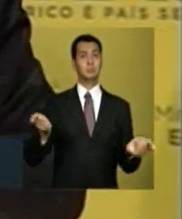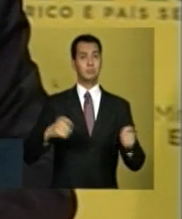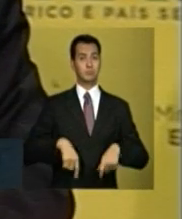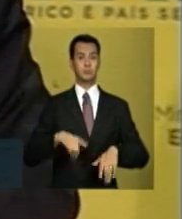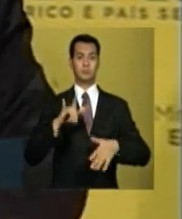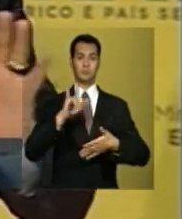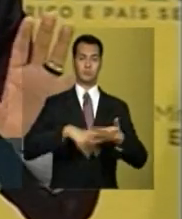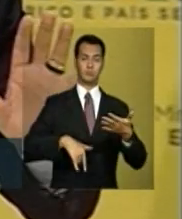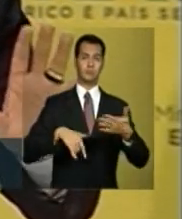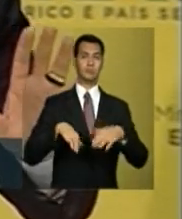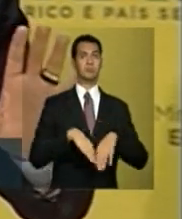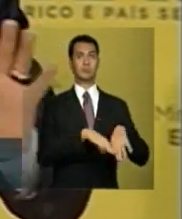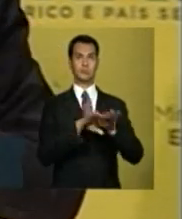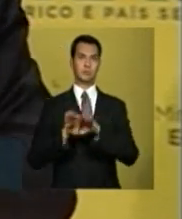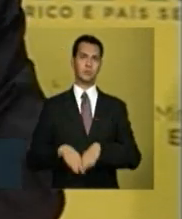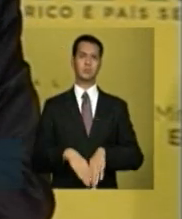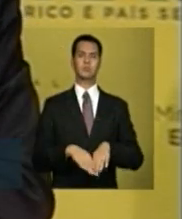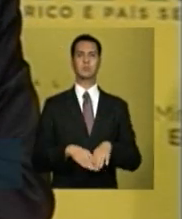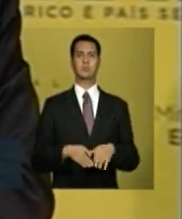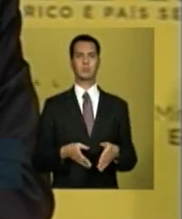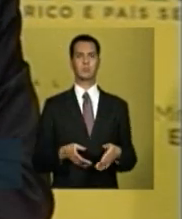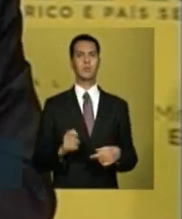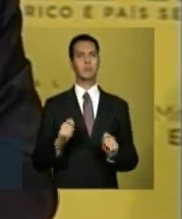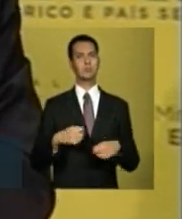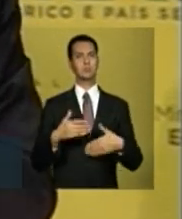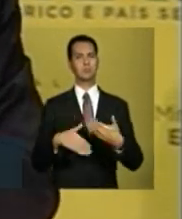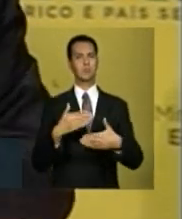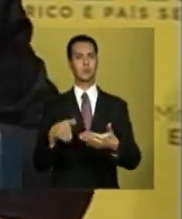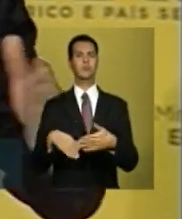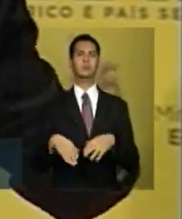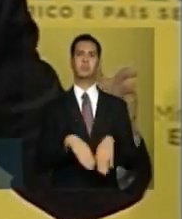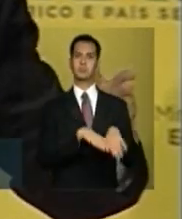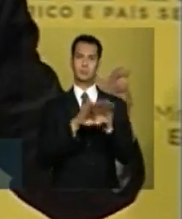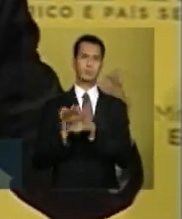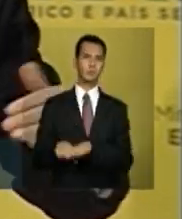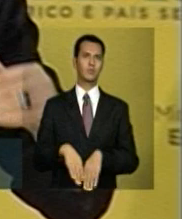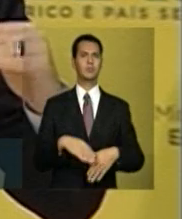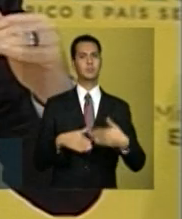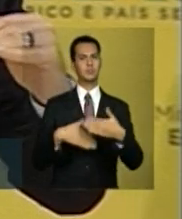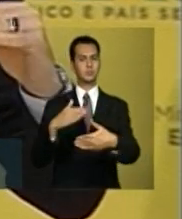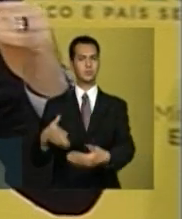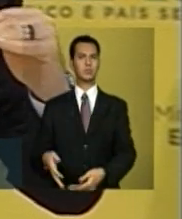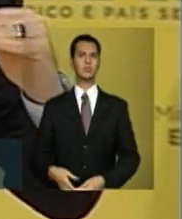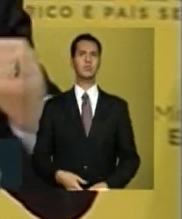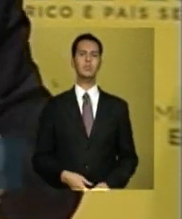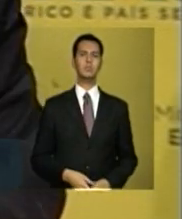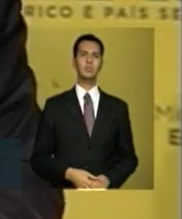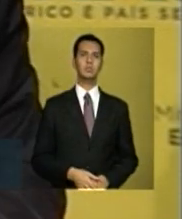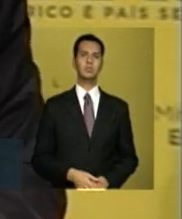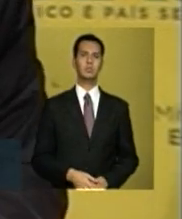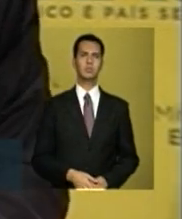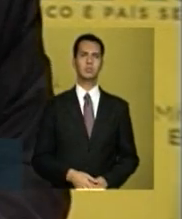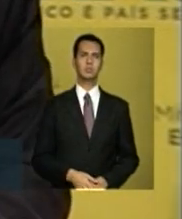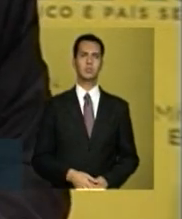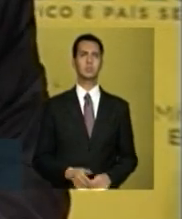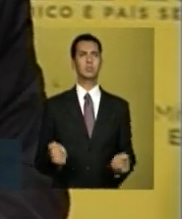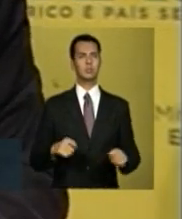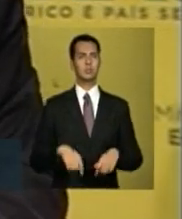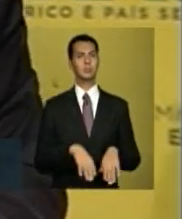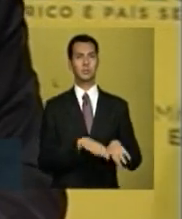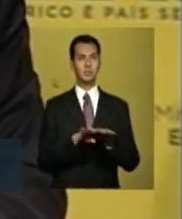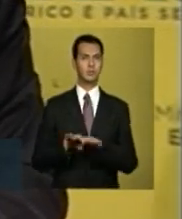comparáveis no tempo que são semelhantes ao longo do tempo para que a gente tenha uma série que mantenha um certo padrão de